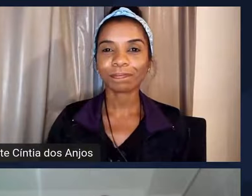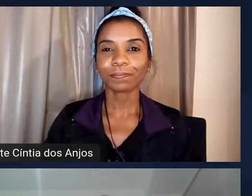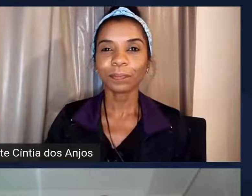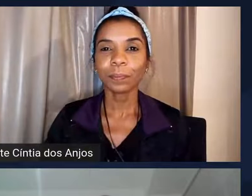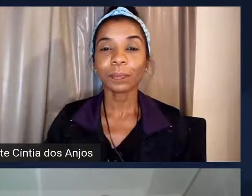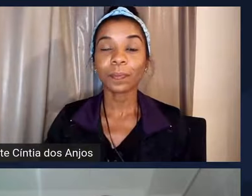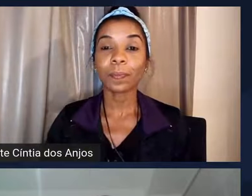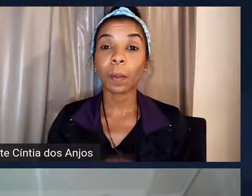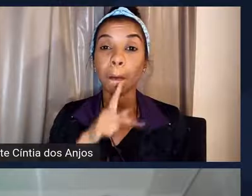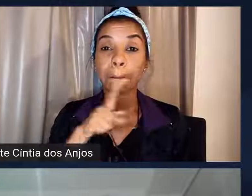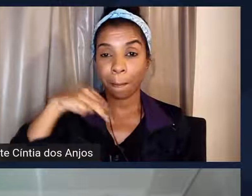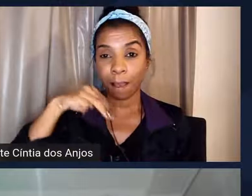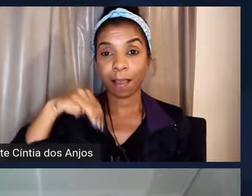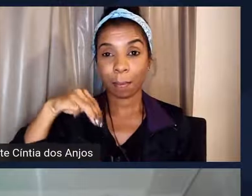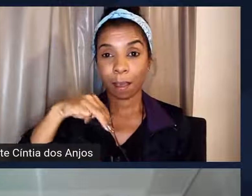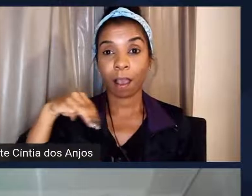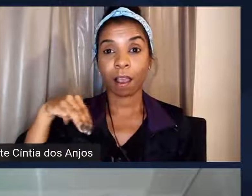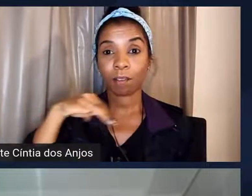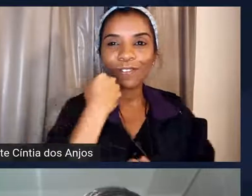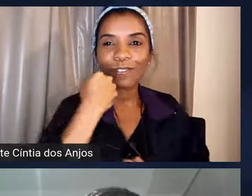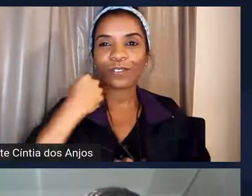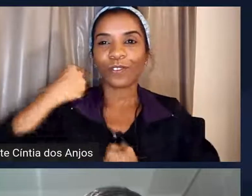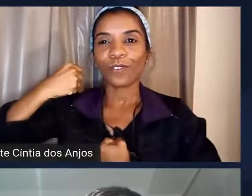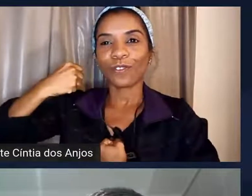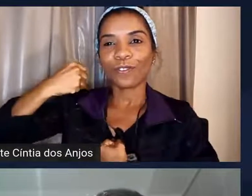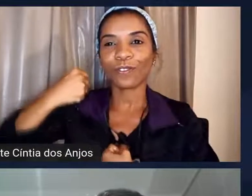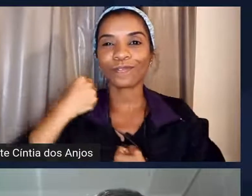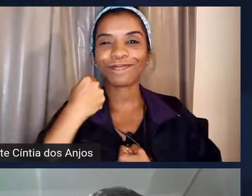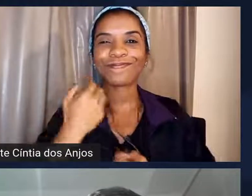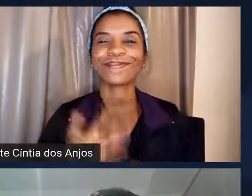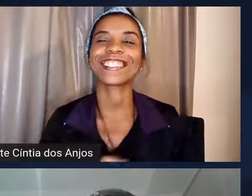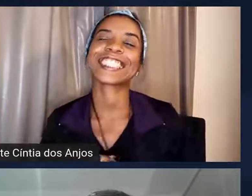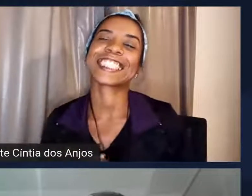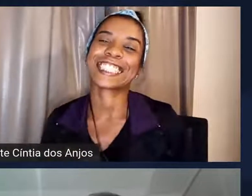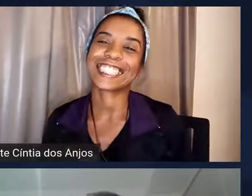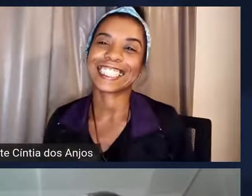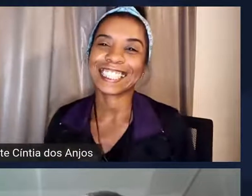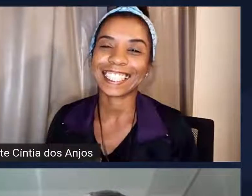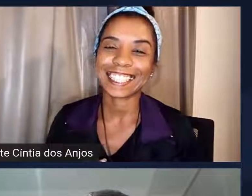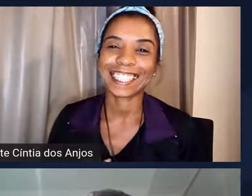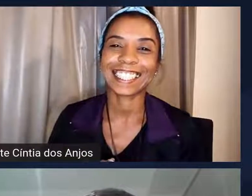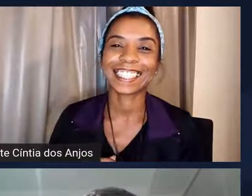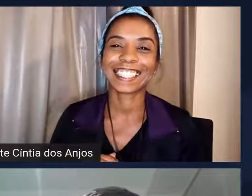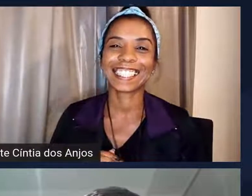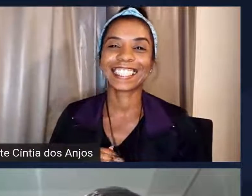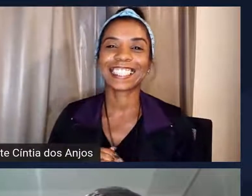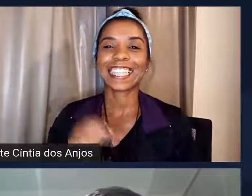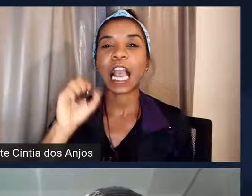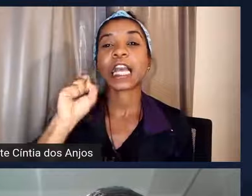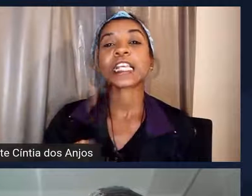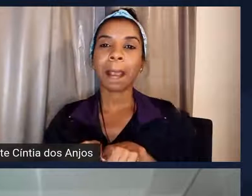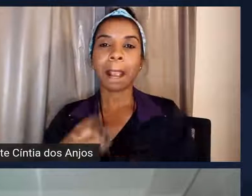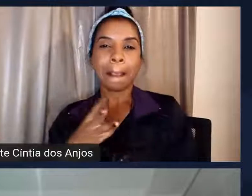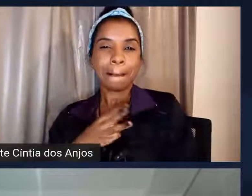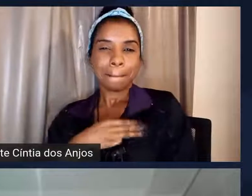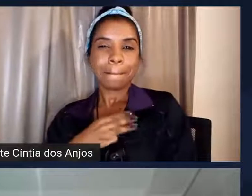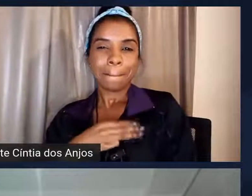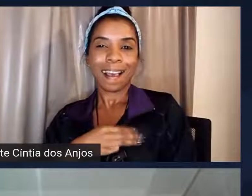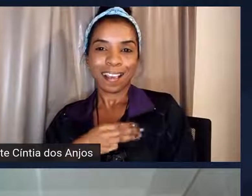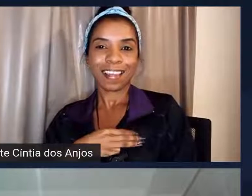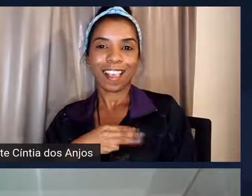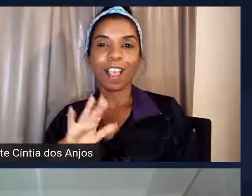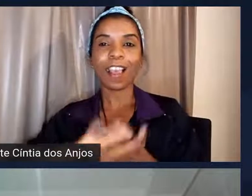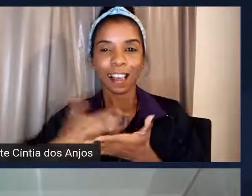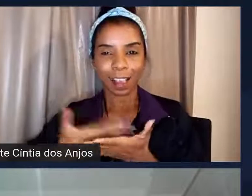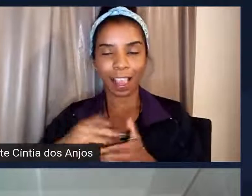Sou professor de matemática, sou forrozeiro. Eu não sei como é que é essa autodescrição, cara. Então vamos à nossa